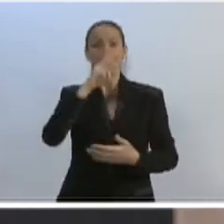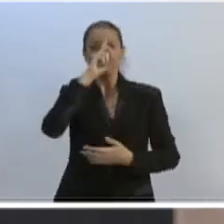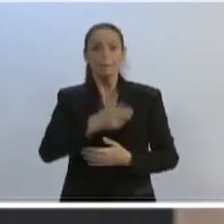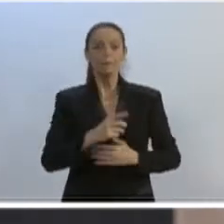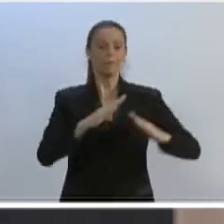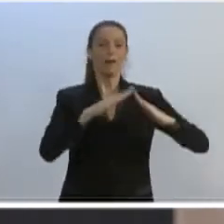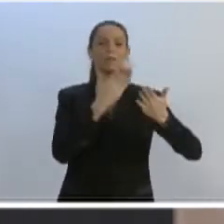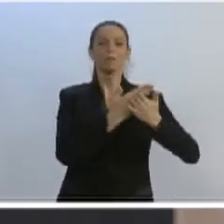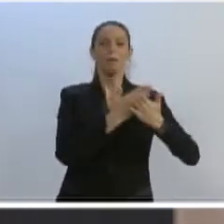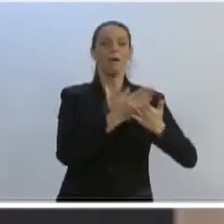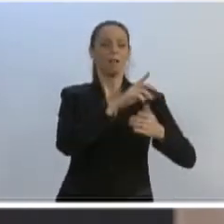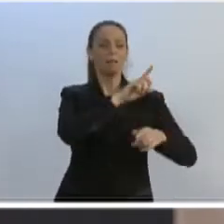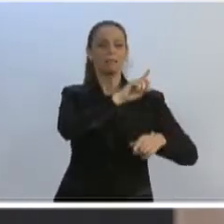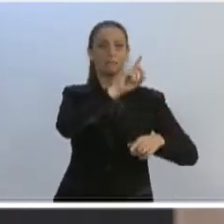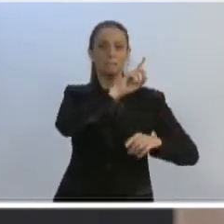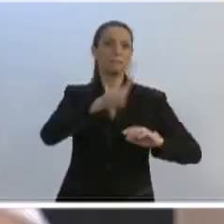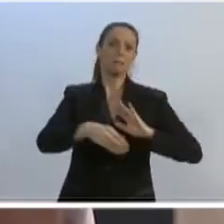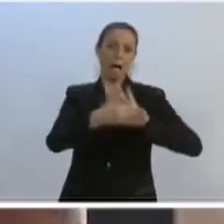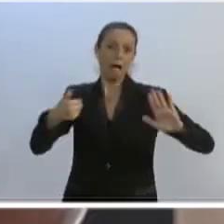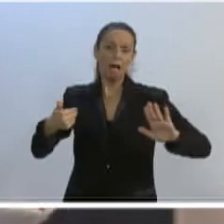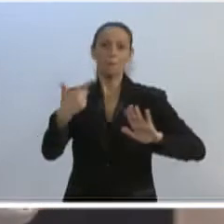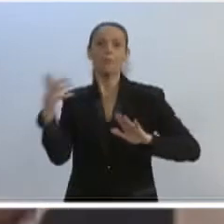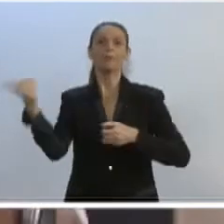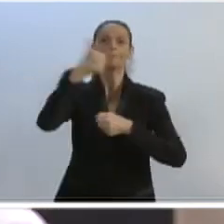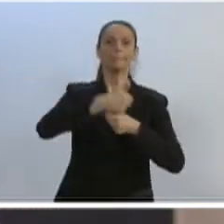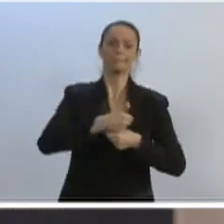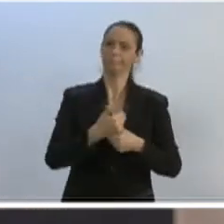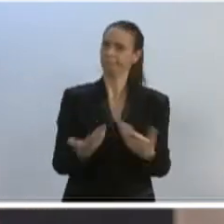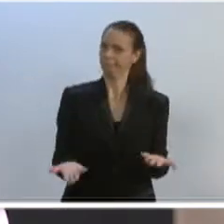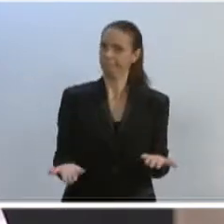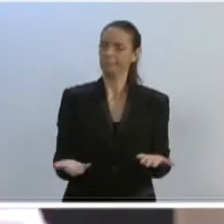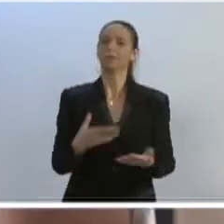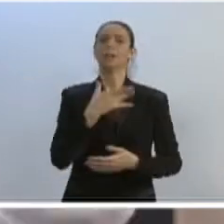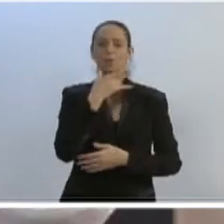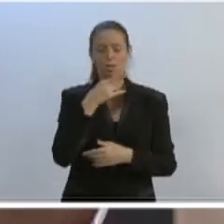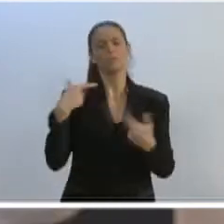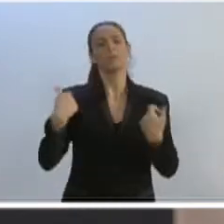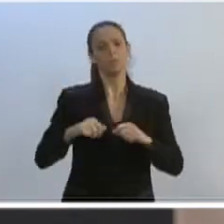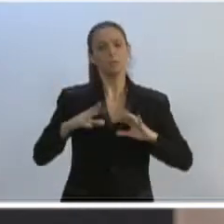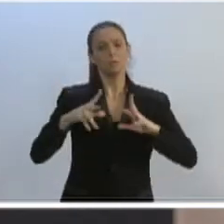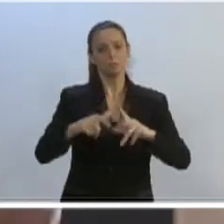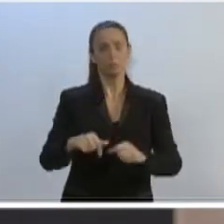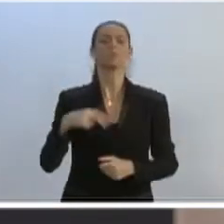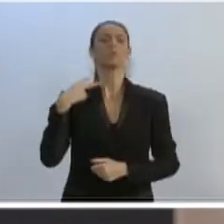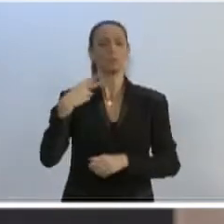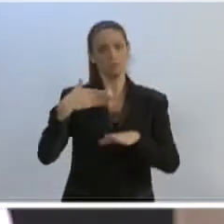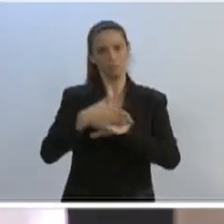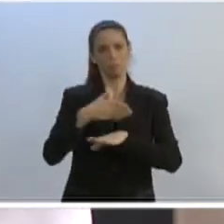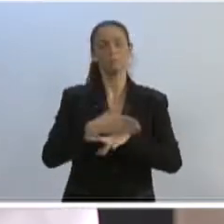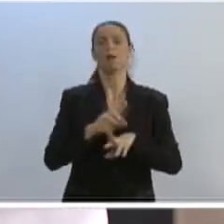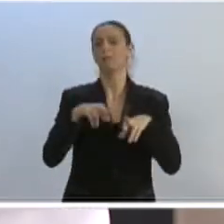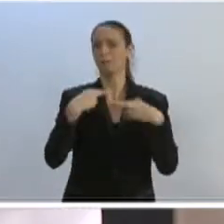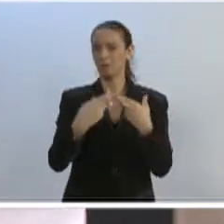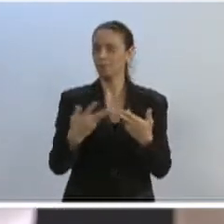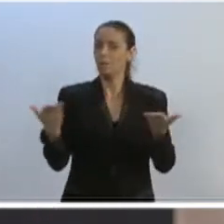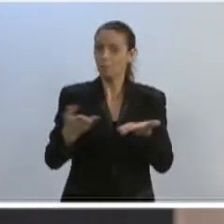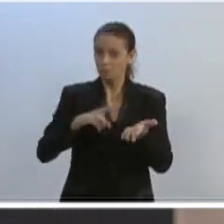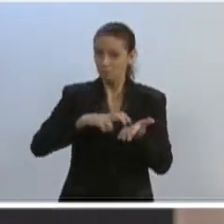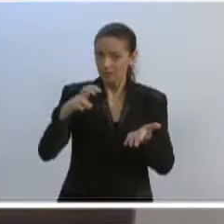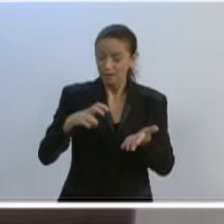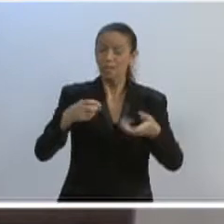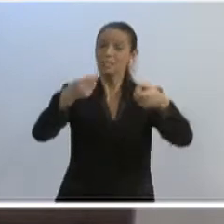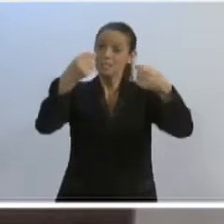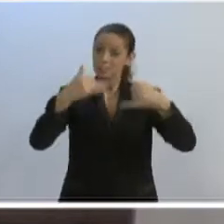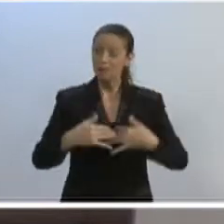governo que nós temos que discutir e eu gostaria que todos participassem e ouvissem o que nós vimos nessa manhã parabéns vereador ito